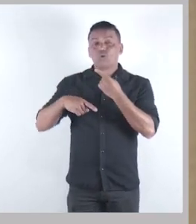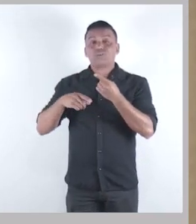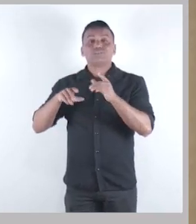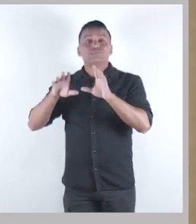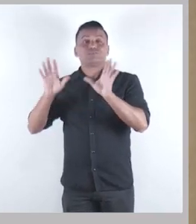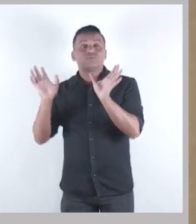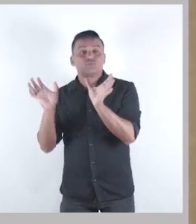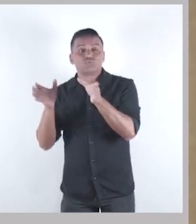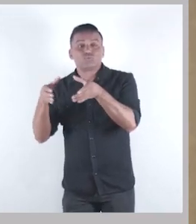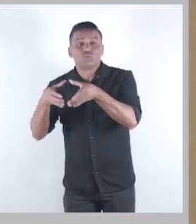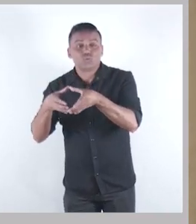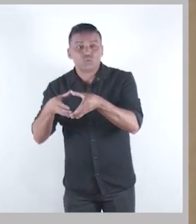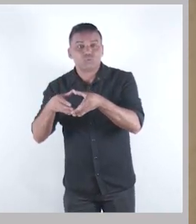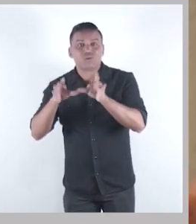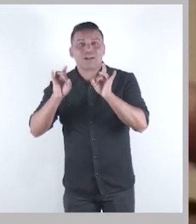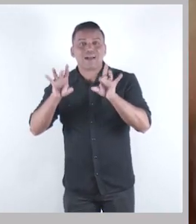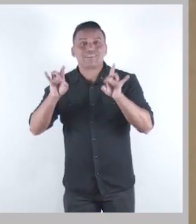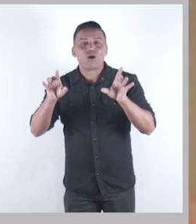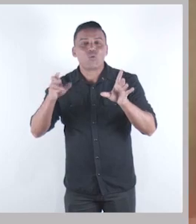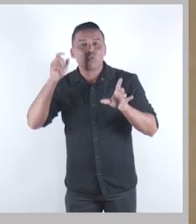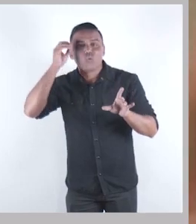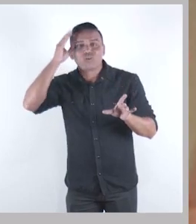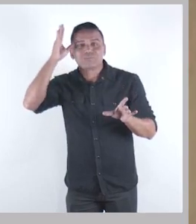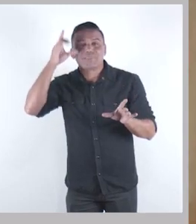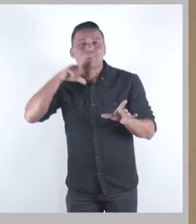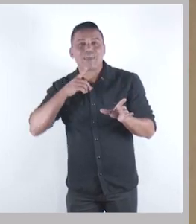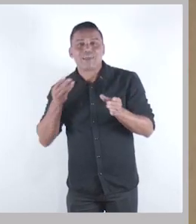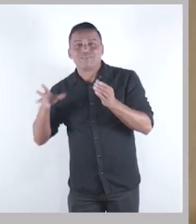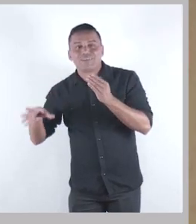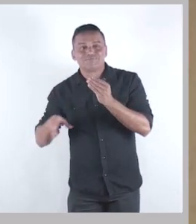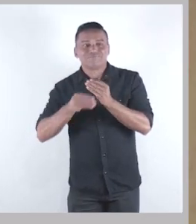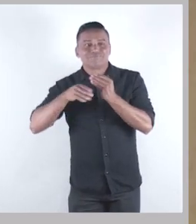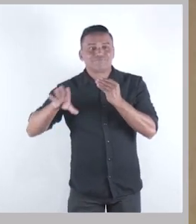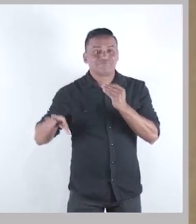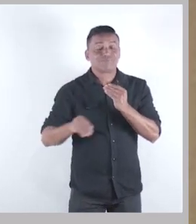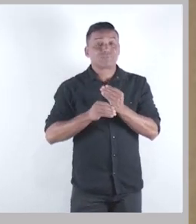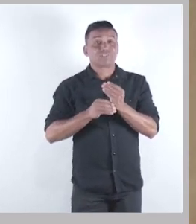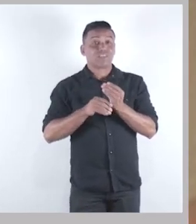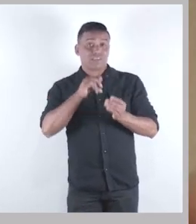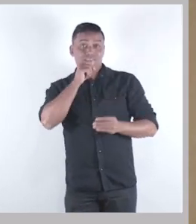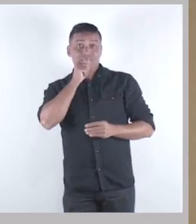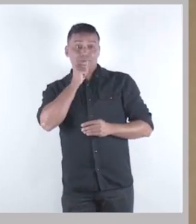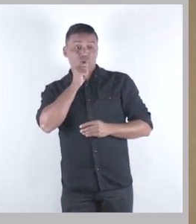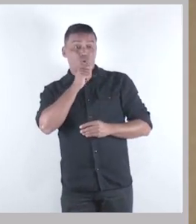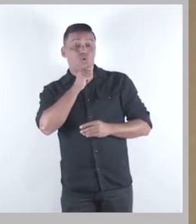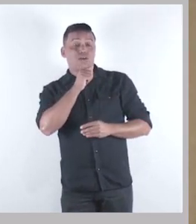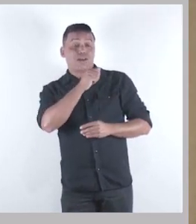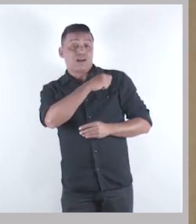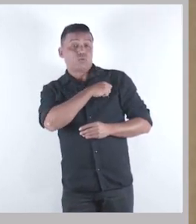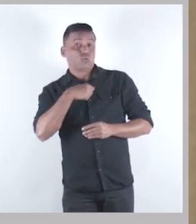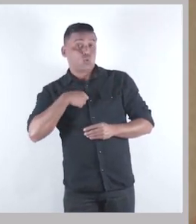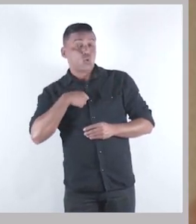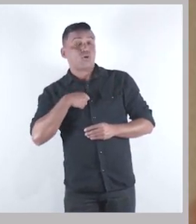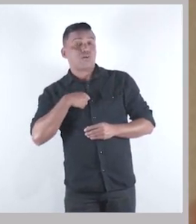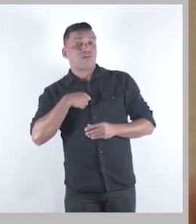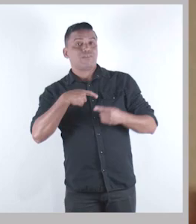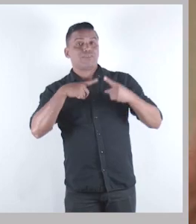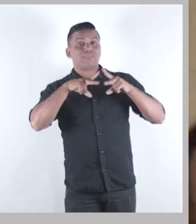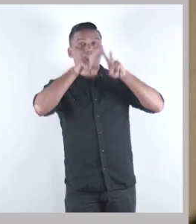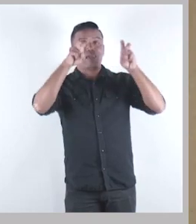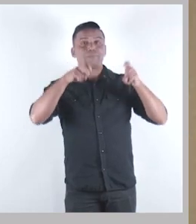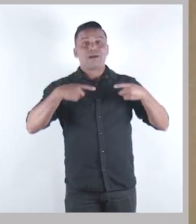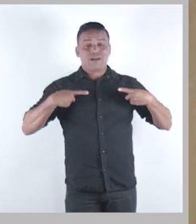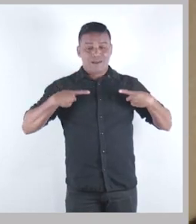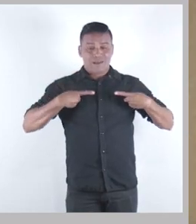de acordo com o conhecimento de cada um. Este autor fala de guerra. Este autor fala de guerra. Ok,